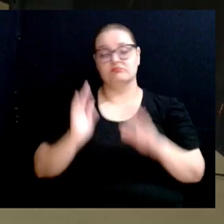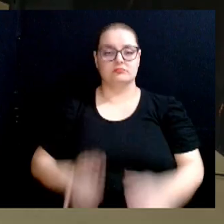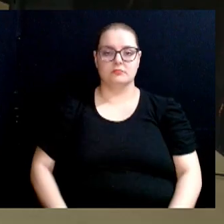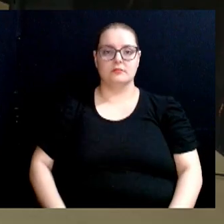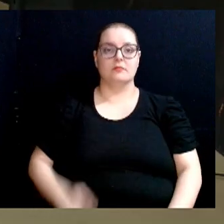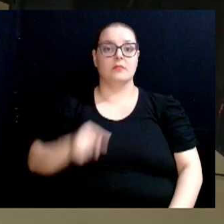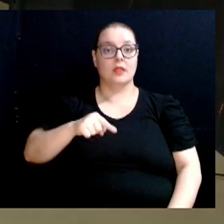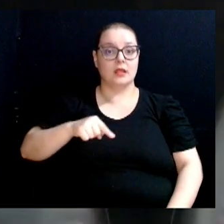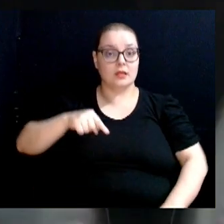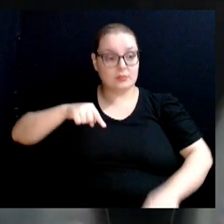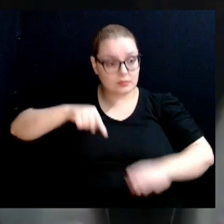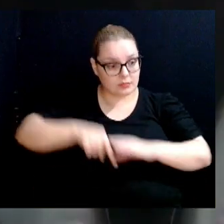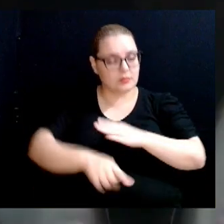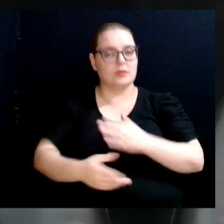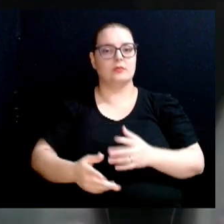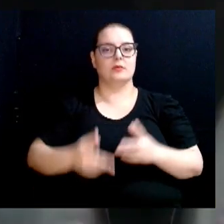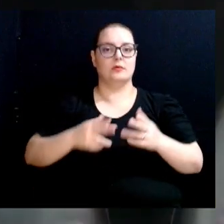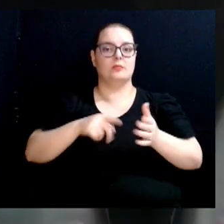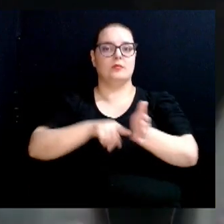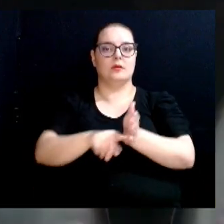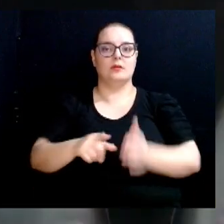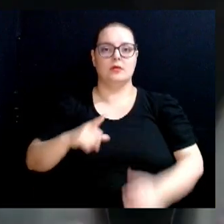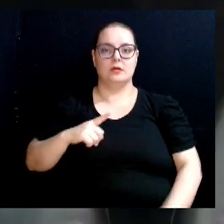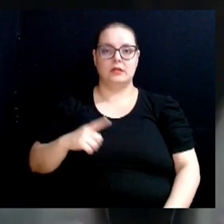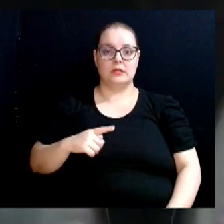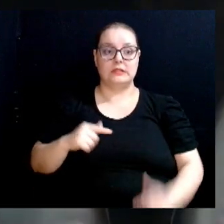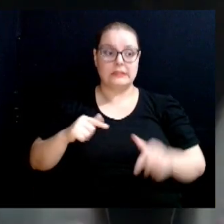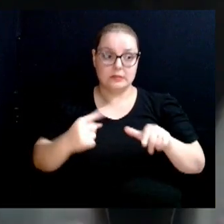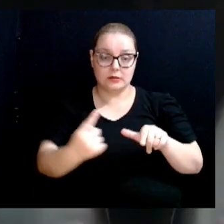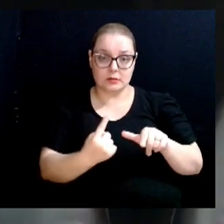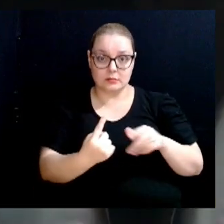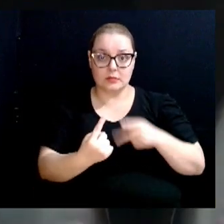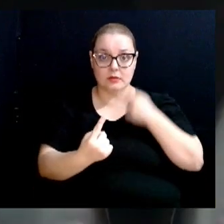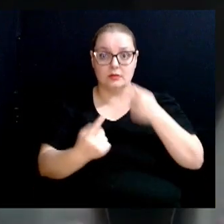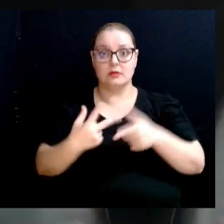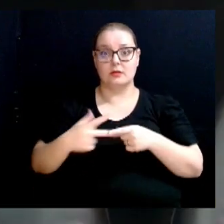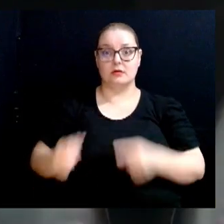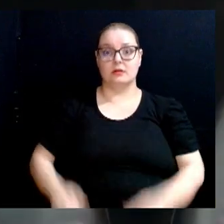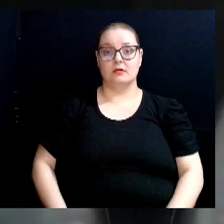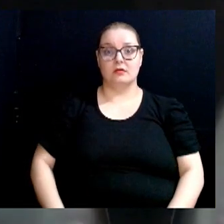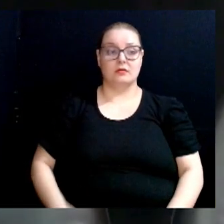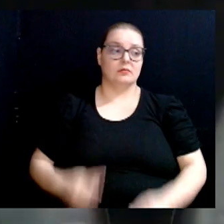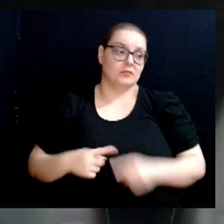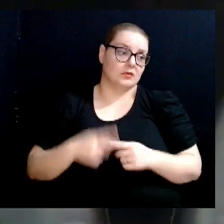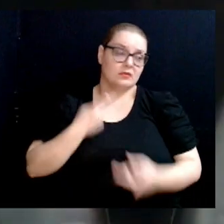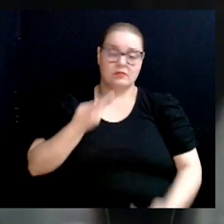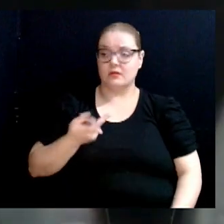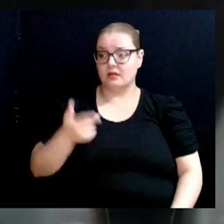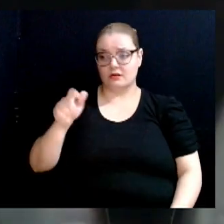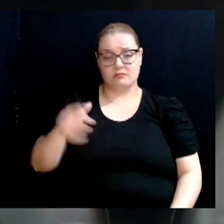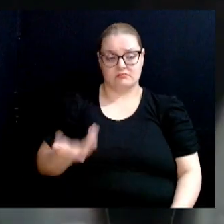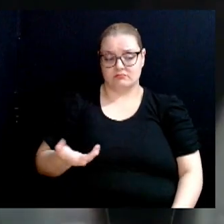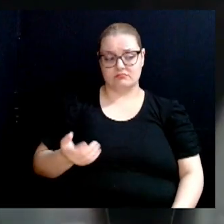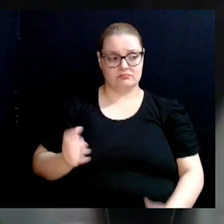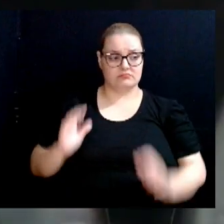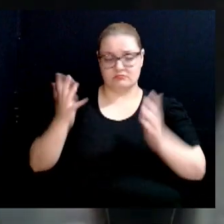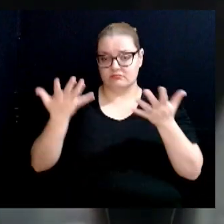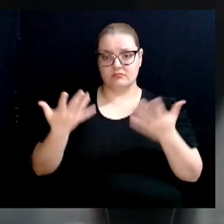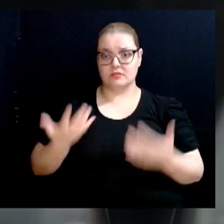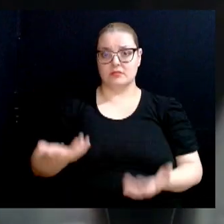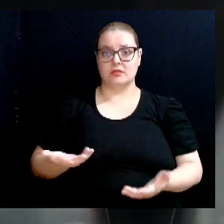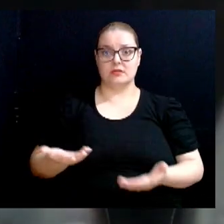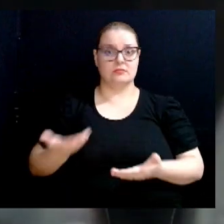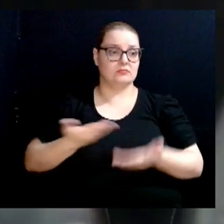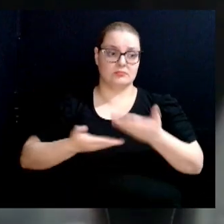que você perguntou. Eu tenho espaço para falar sobre a minha conquista? Para que eu vou dizer? A pessoa já não está mais compartilhando. Ou seja, eu vou me sentindo